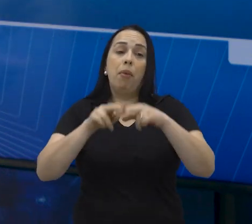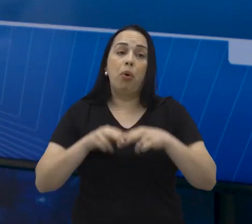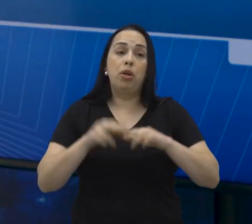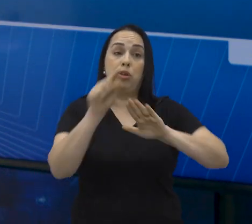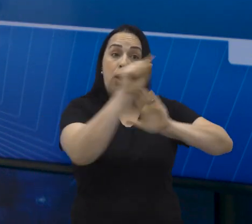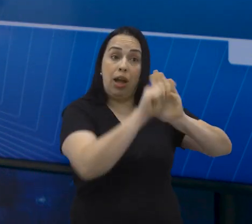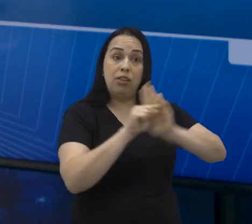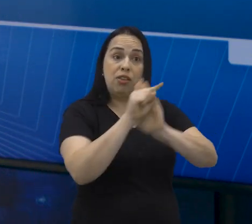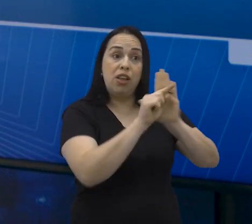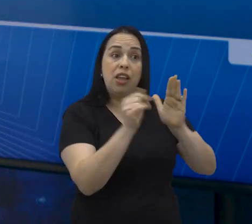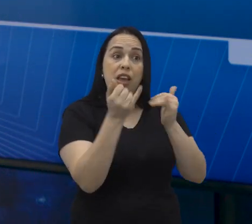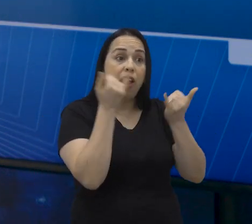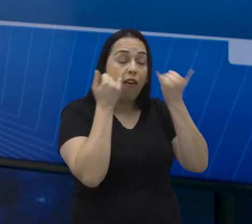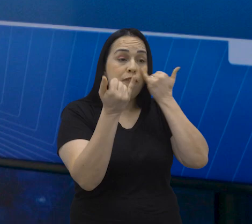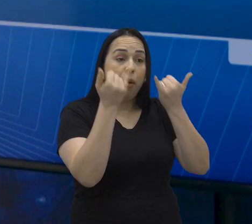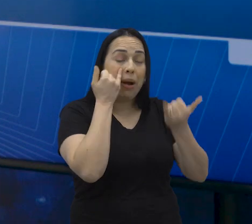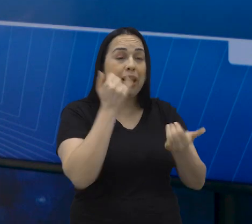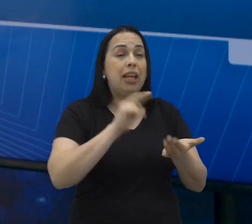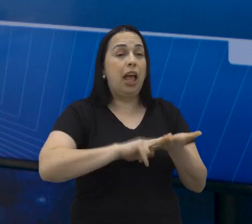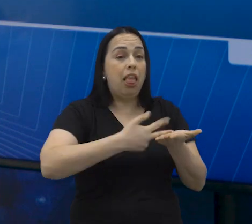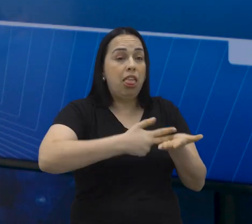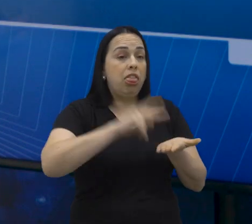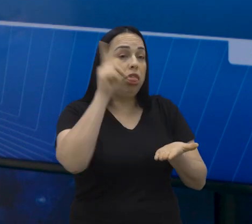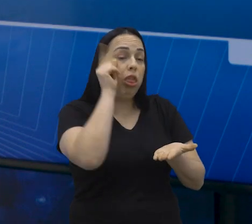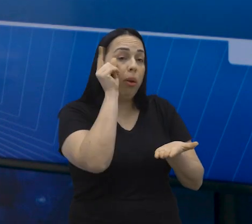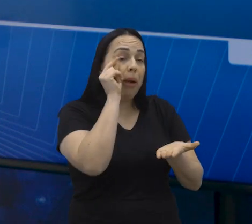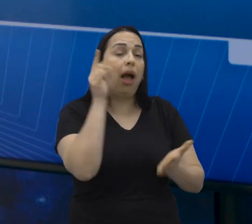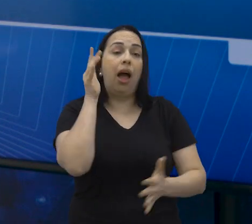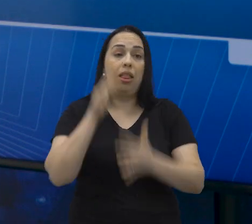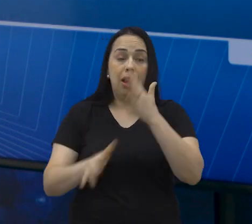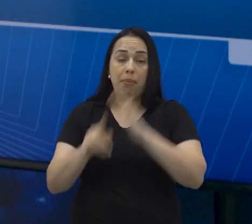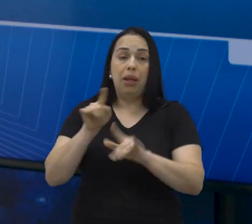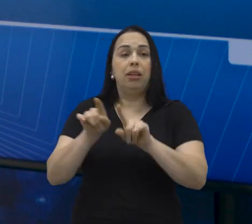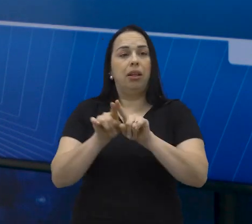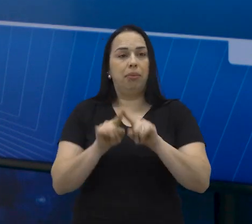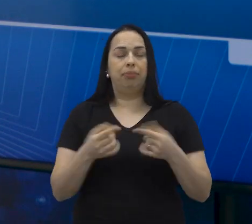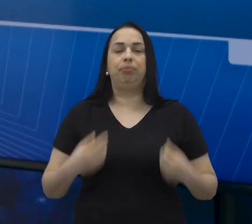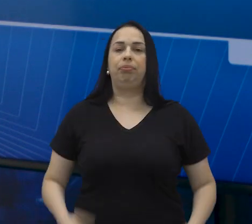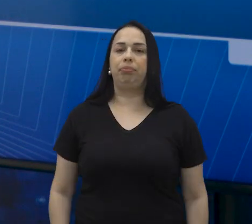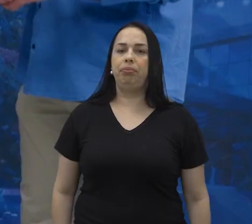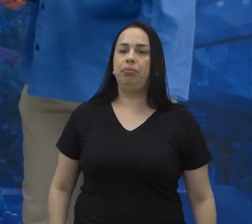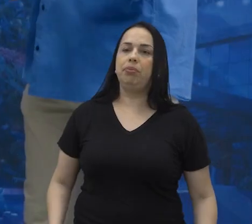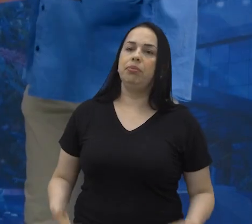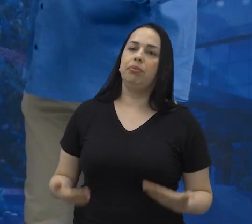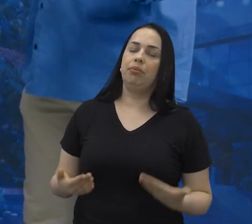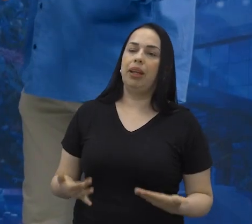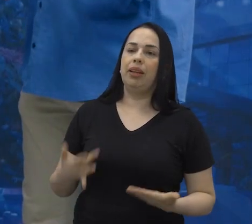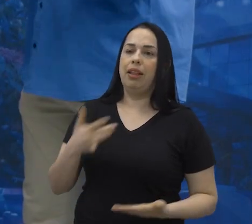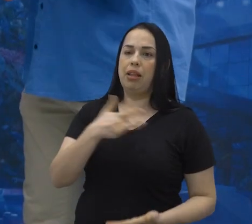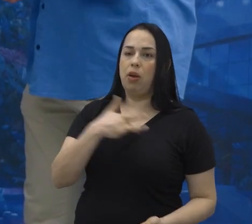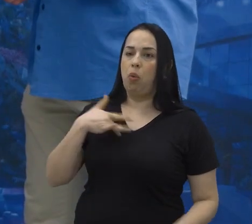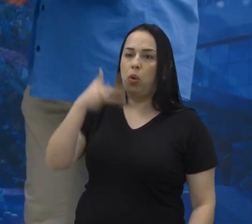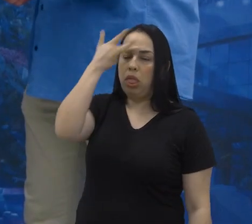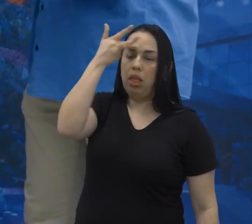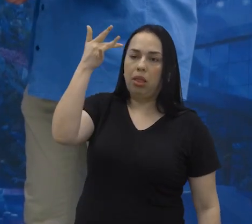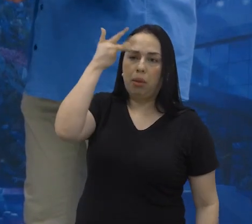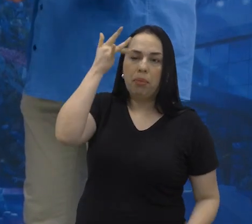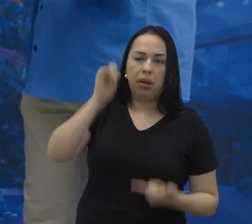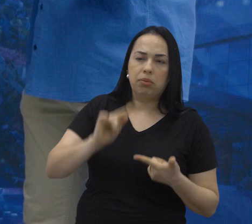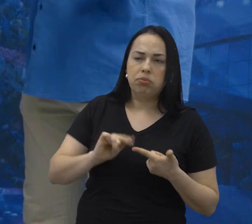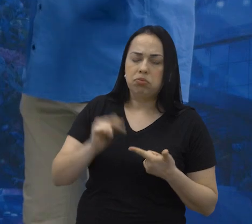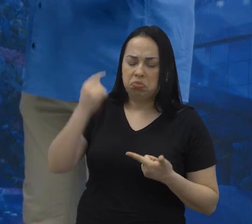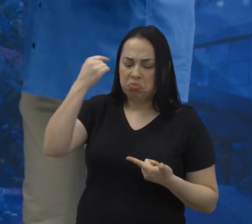décadas ao uso do celular, né? Então, tudo isso vai trazer esse prejuízo. E na saúde mental